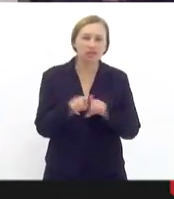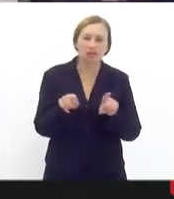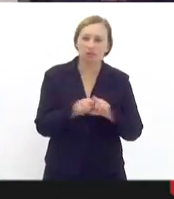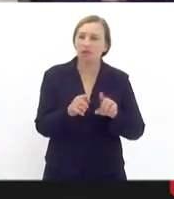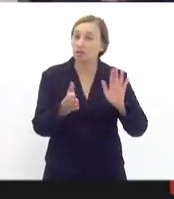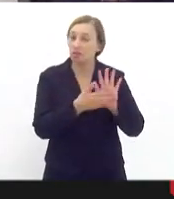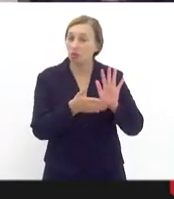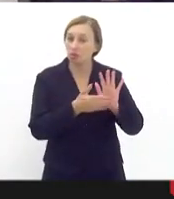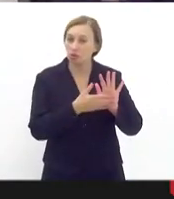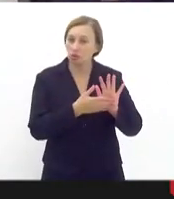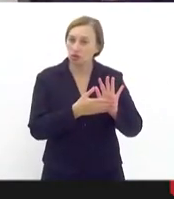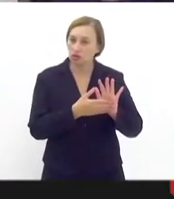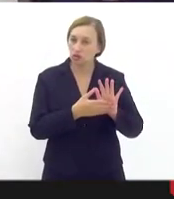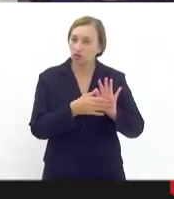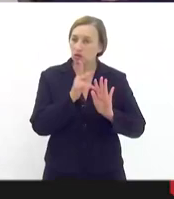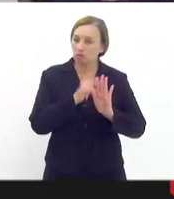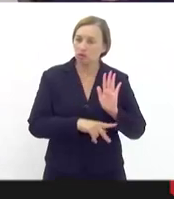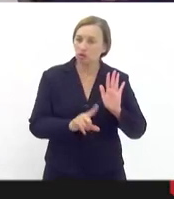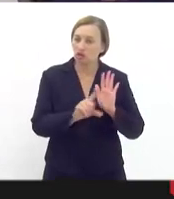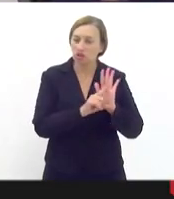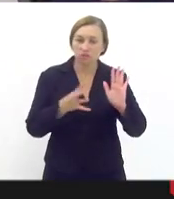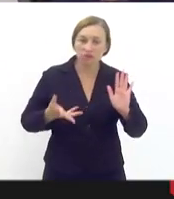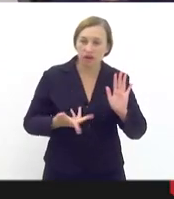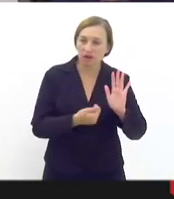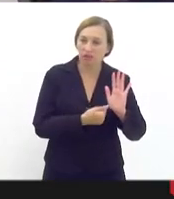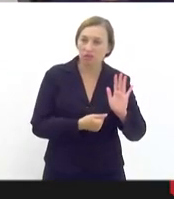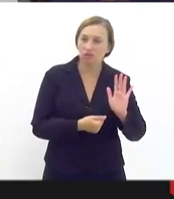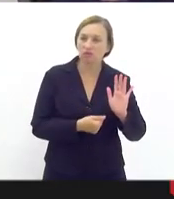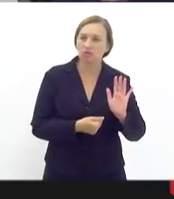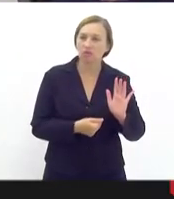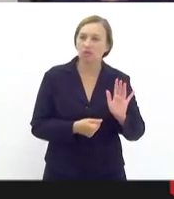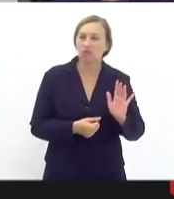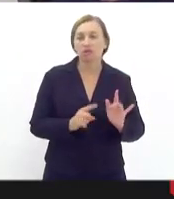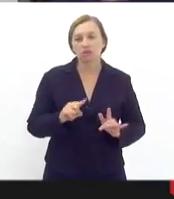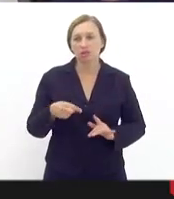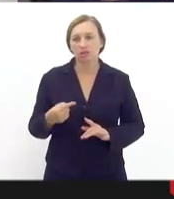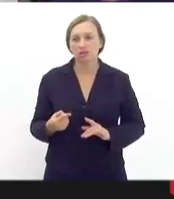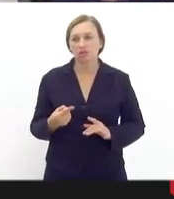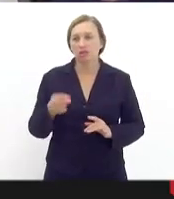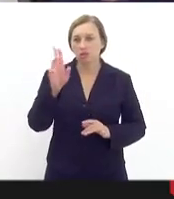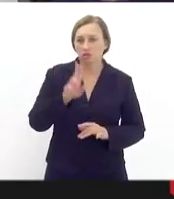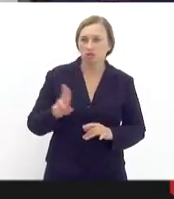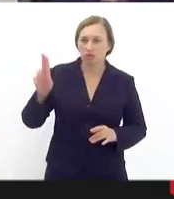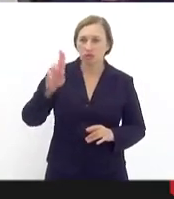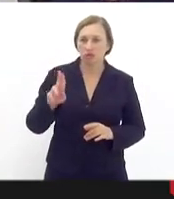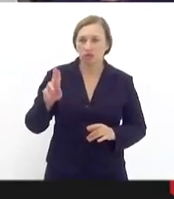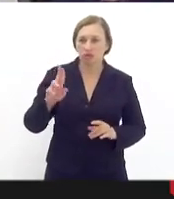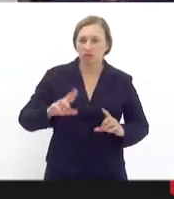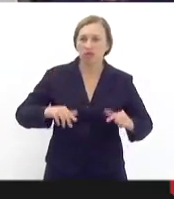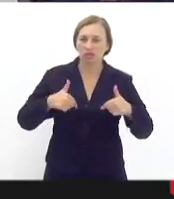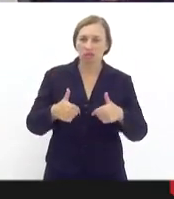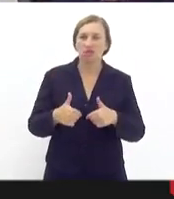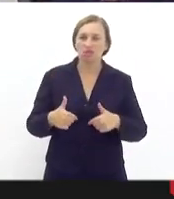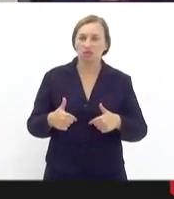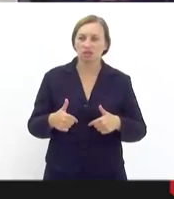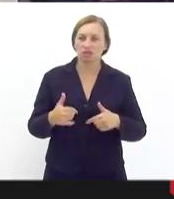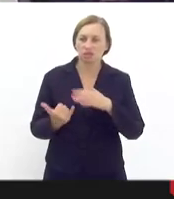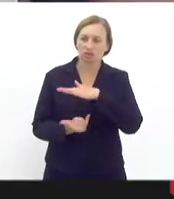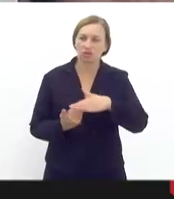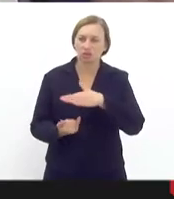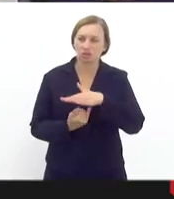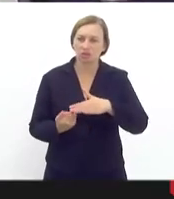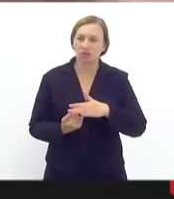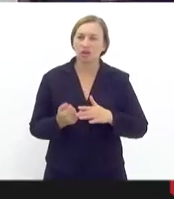proposta, desse projeto de lei maravilhoso, né, também a partir, por exemplo, das universidades, essas ações extensionistas, que é a